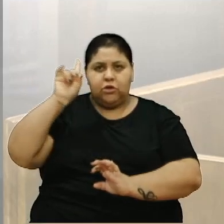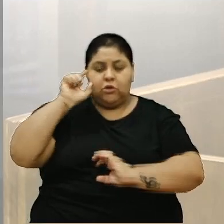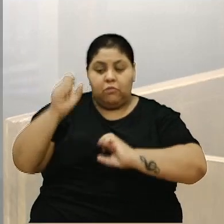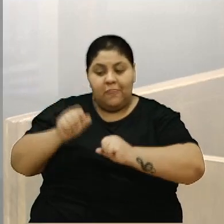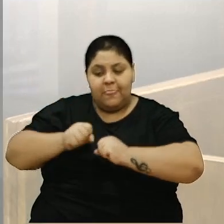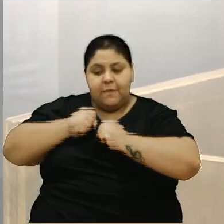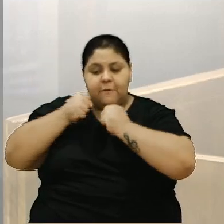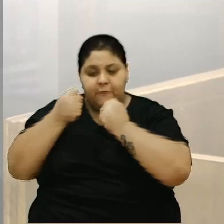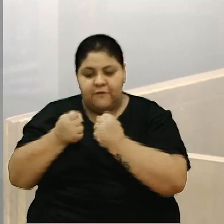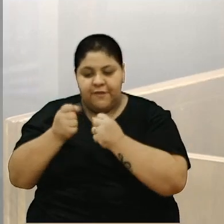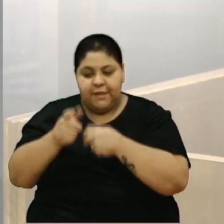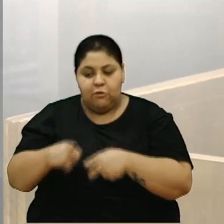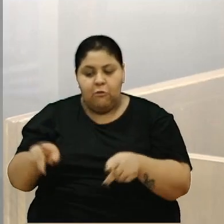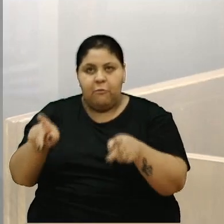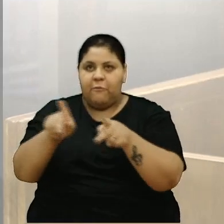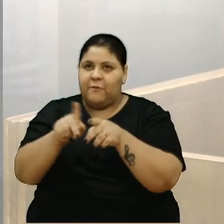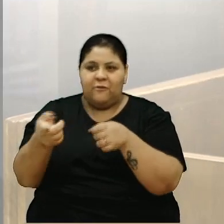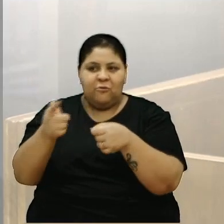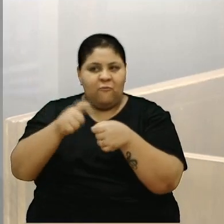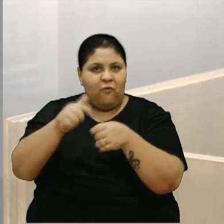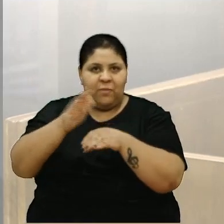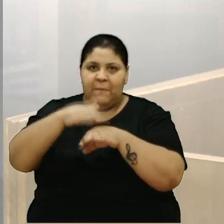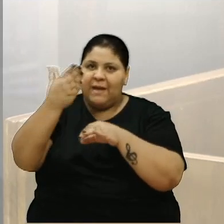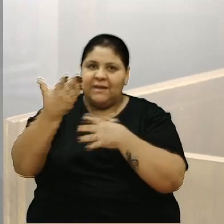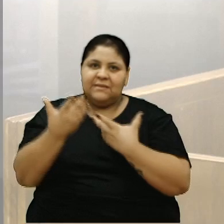defendendo o povo, não volta mais.